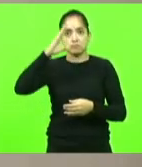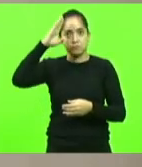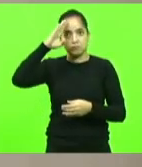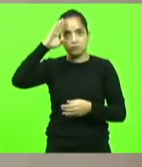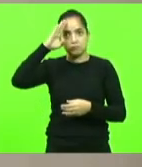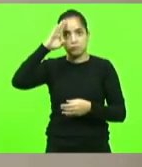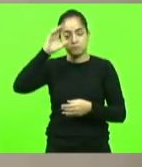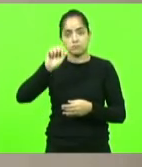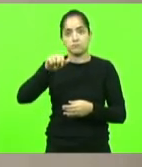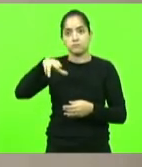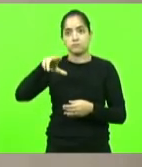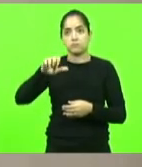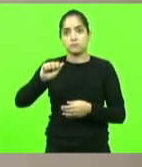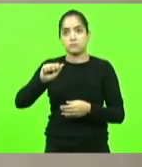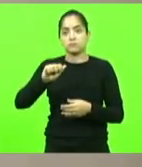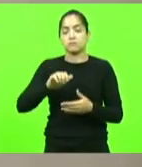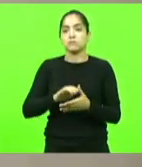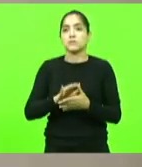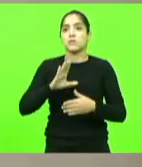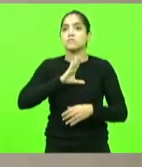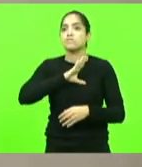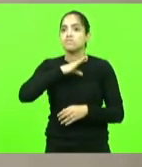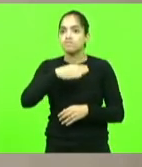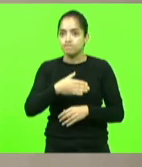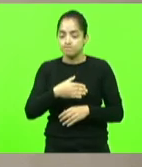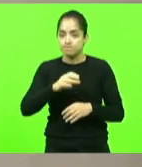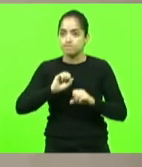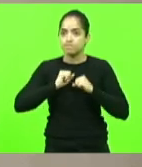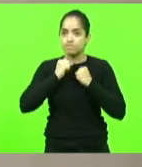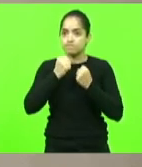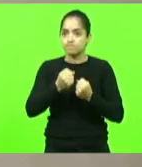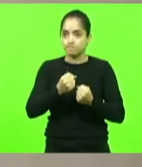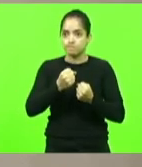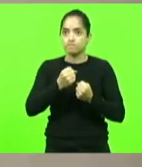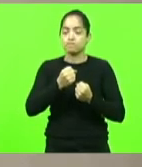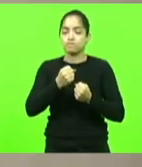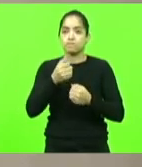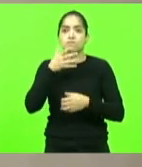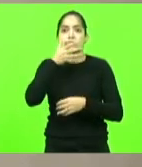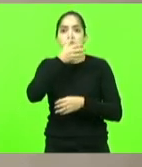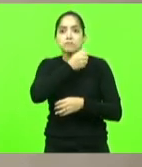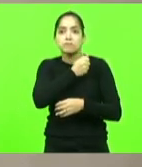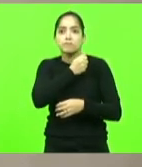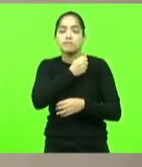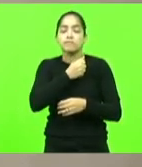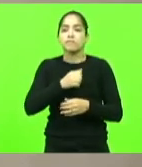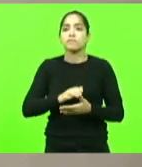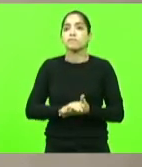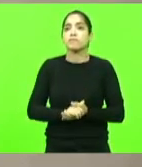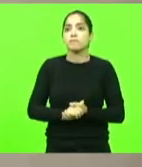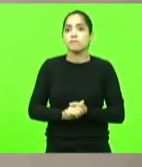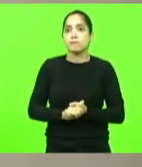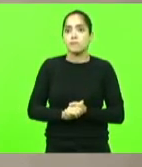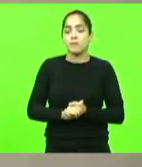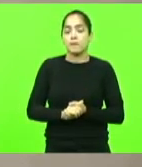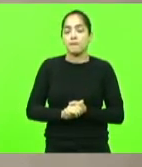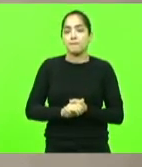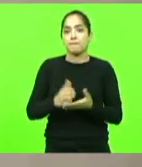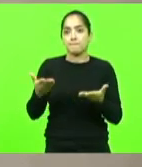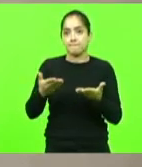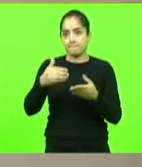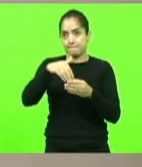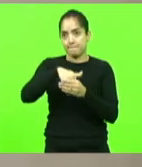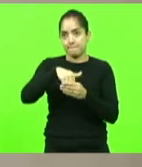Paula da Silva pela corajosa ação em defesa da vida de um recém-nascido em discussão não havendo quem queira discutir em